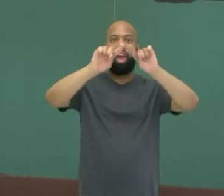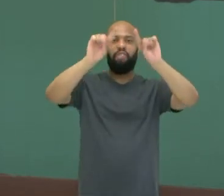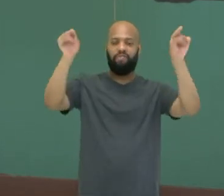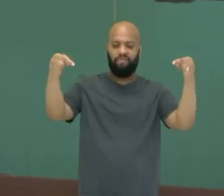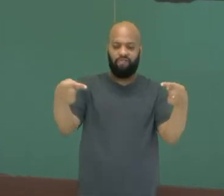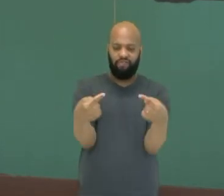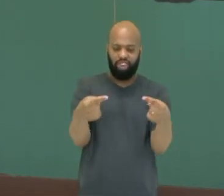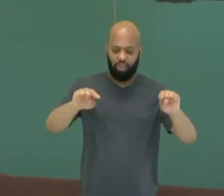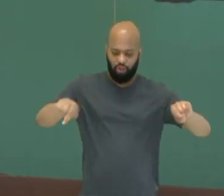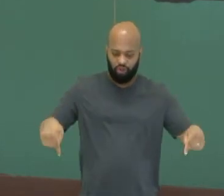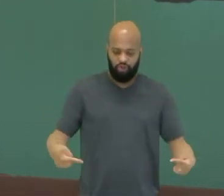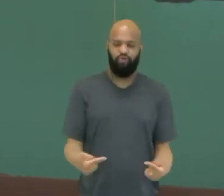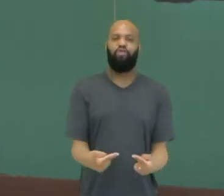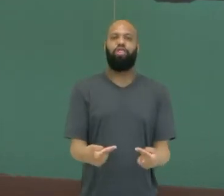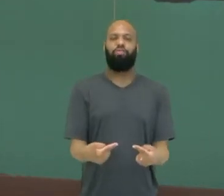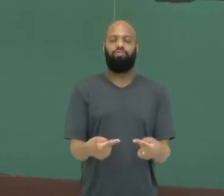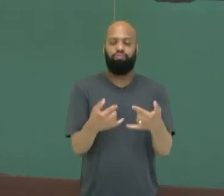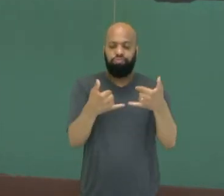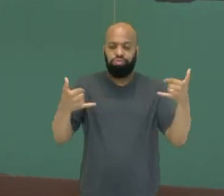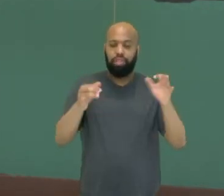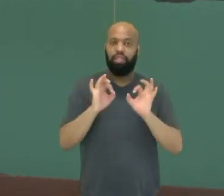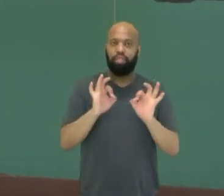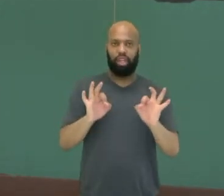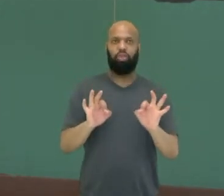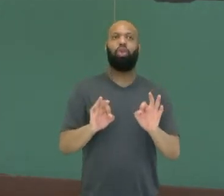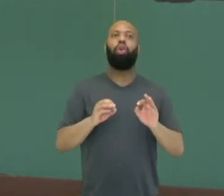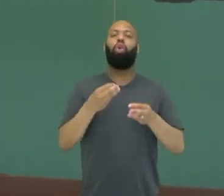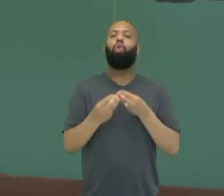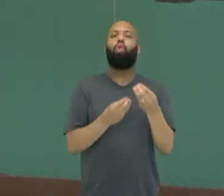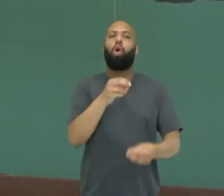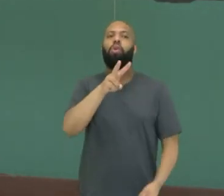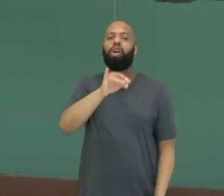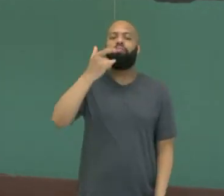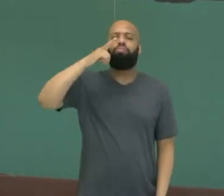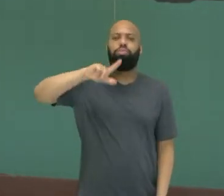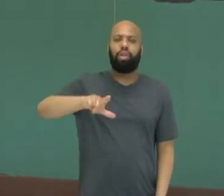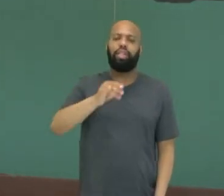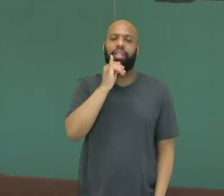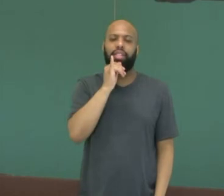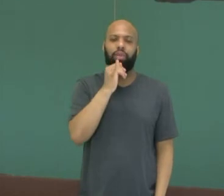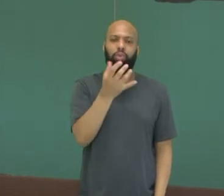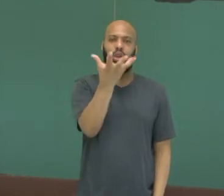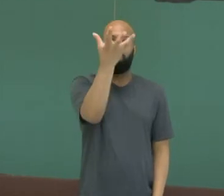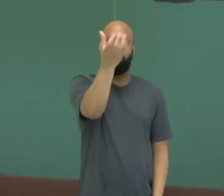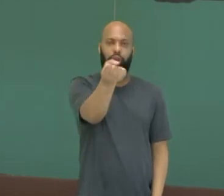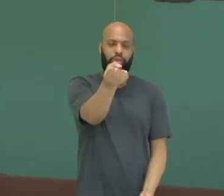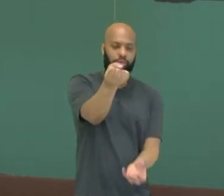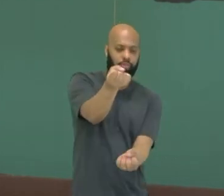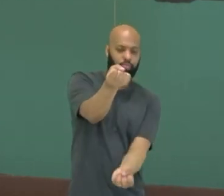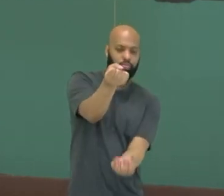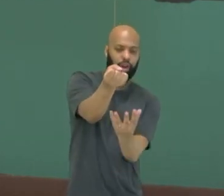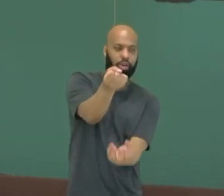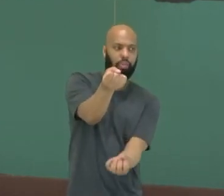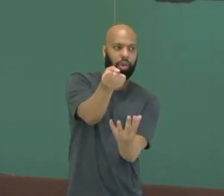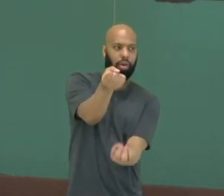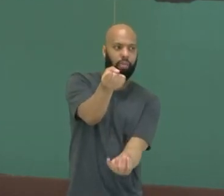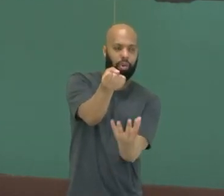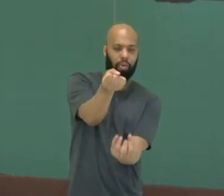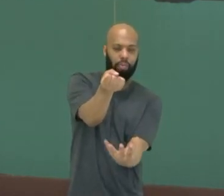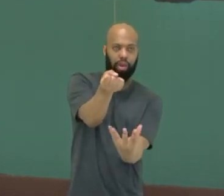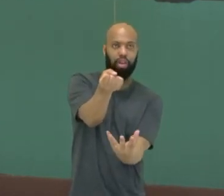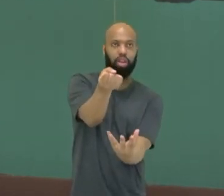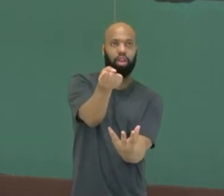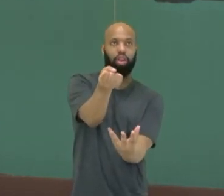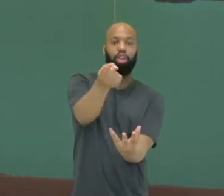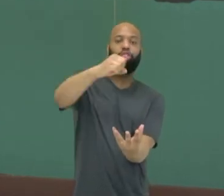inteiros. Como que eu posso acender a lâmpada de baixo, não acendendo a primeira, a de cima?